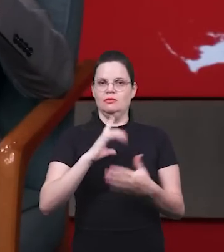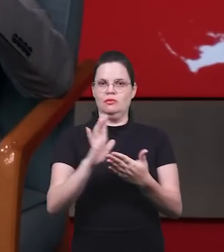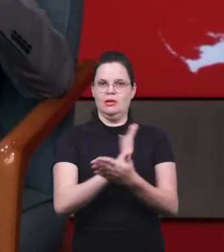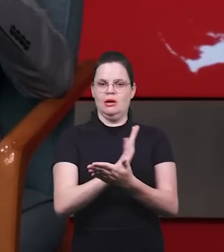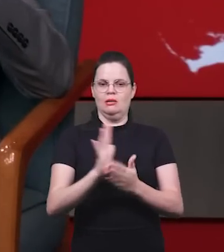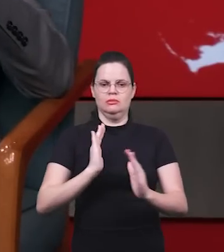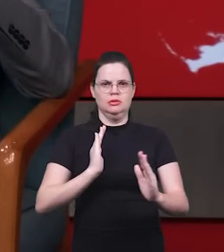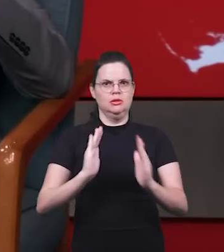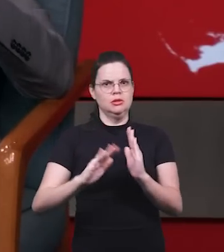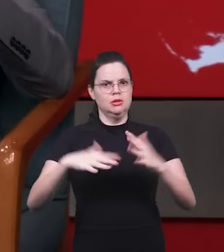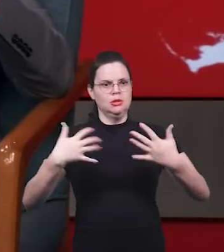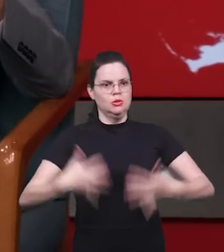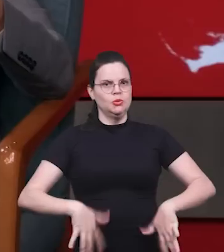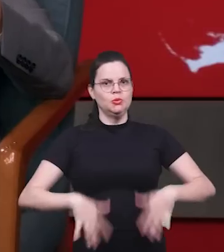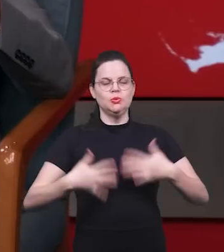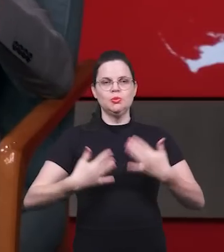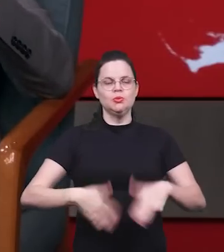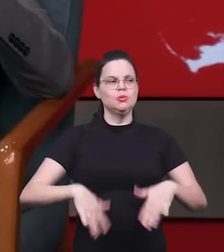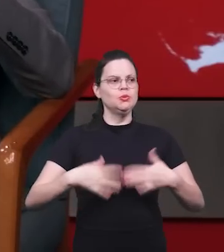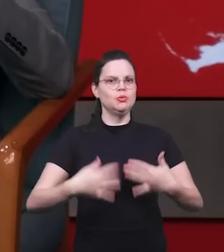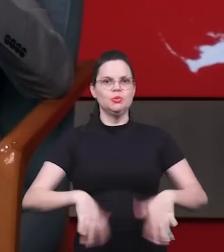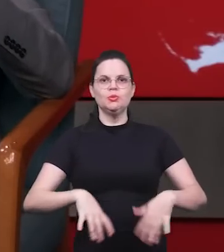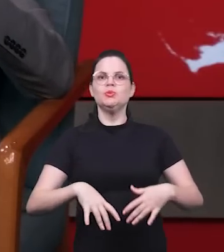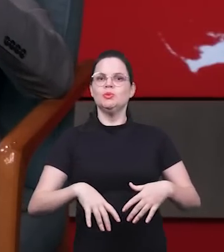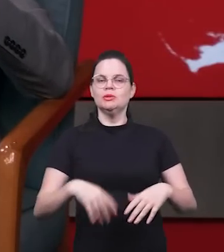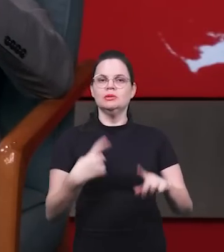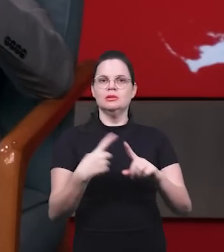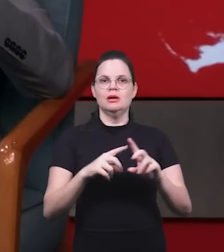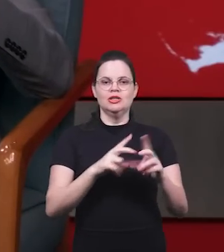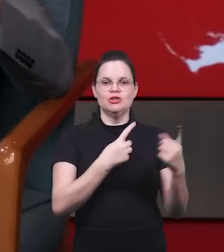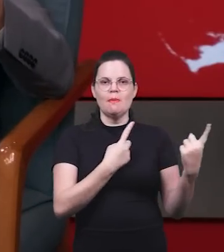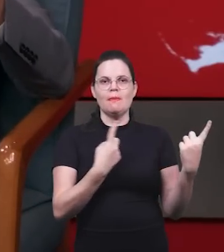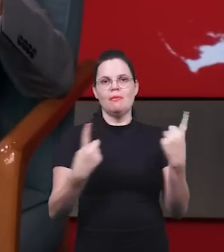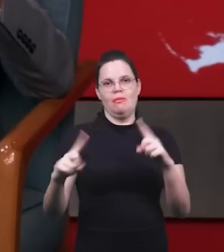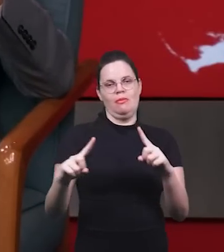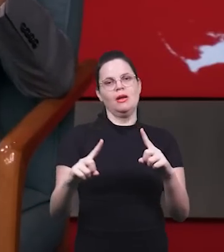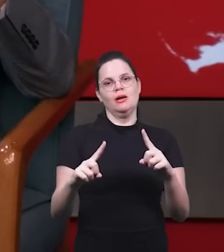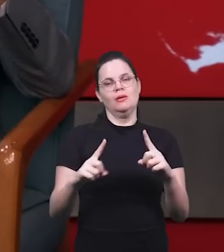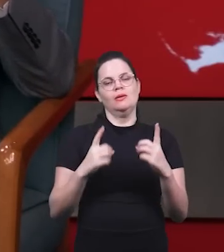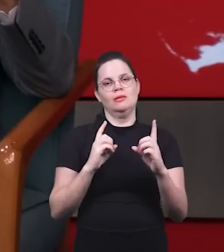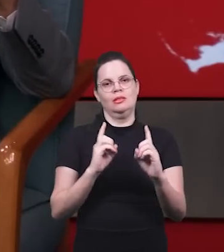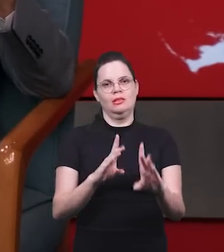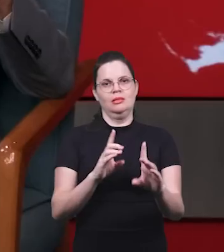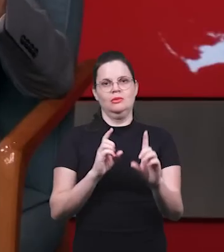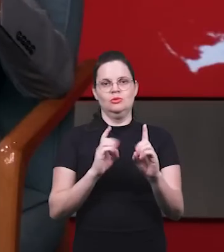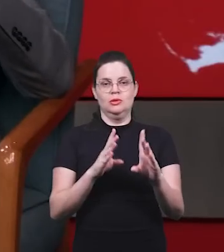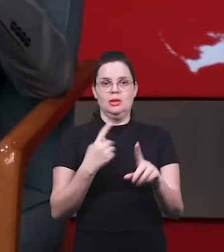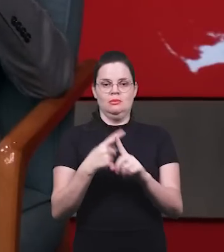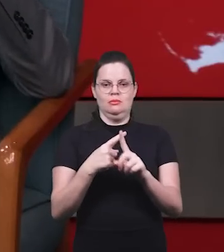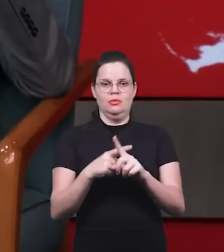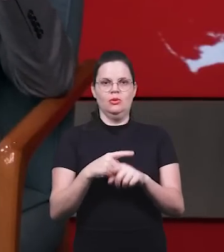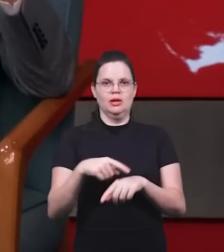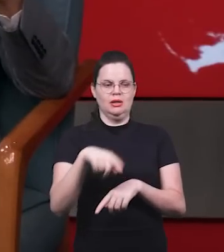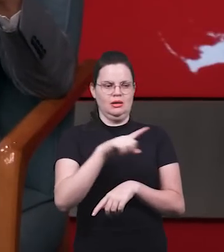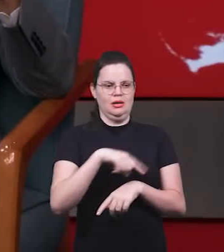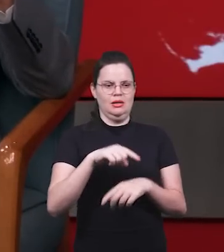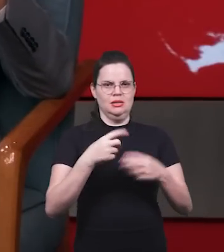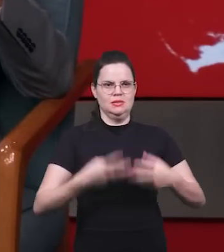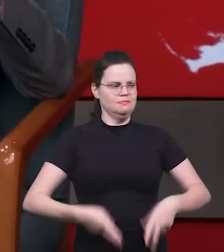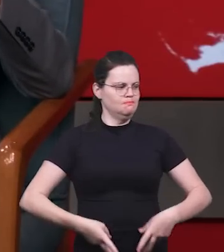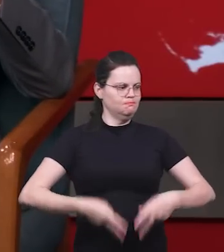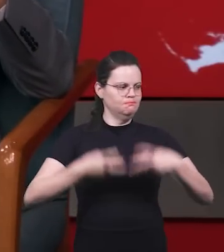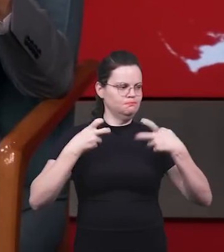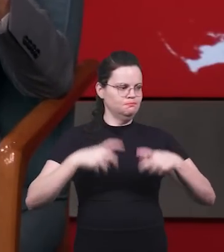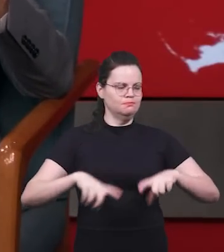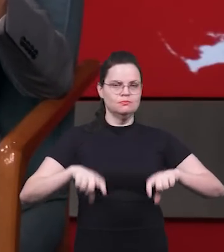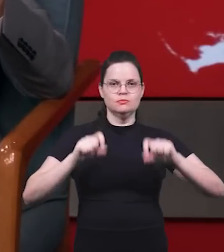de grande tensão com relação à doutrina, quando percebia-se que